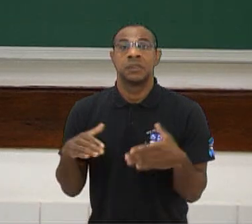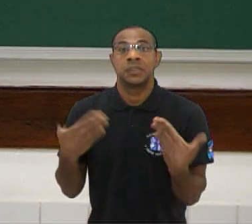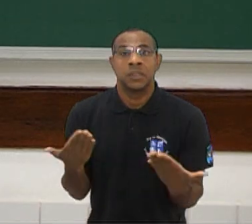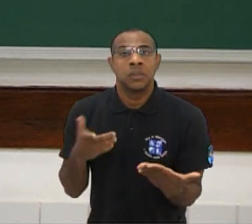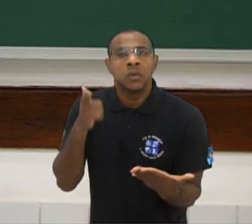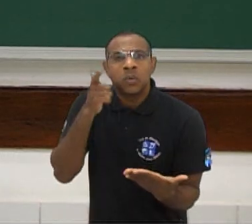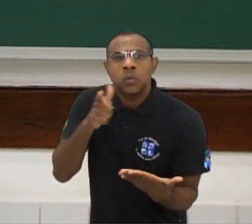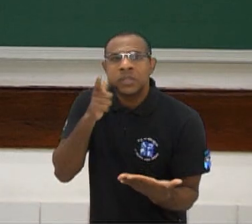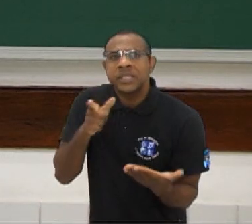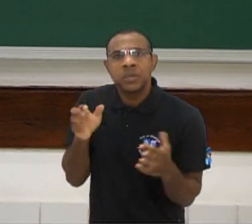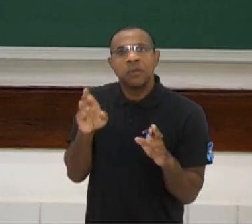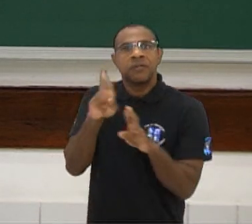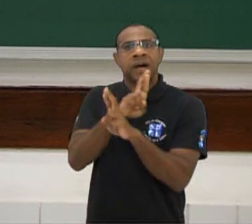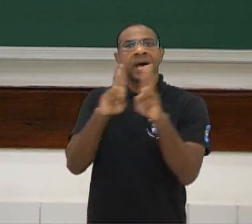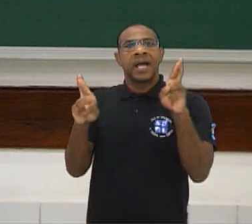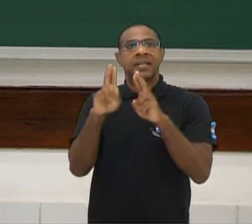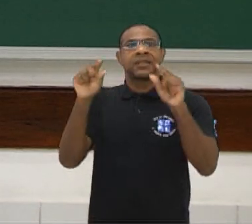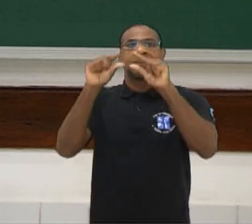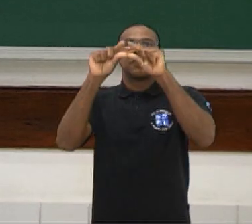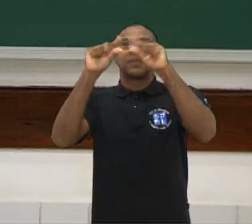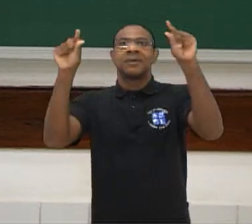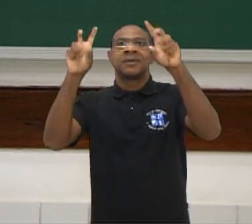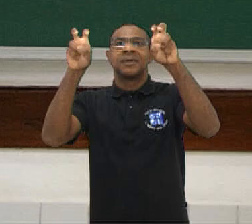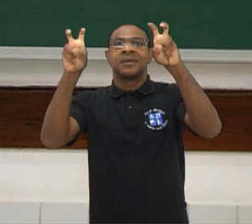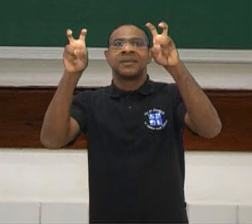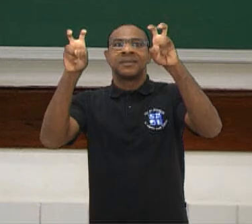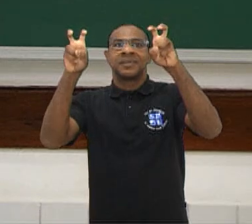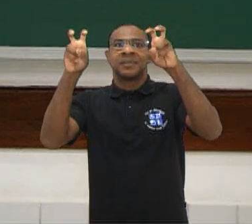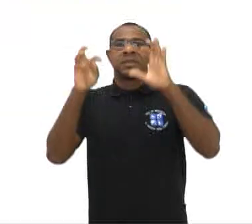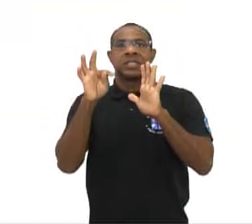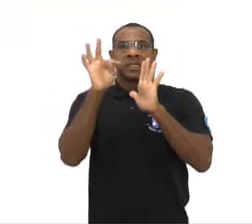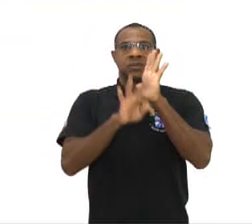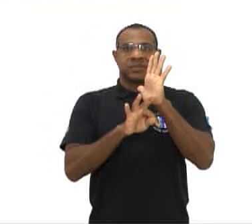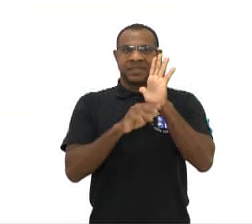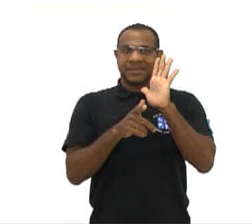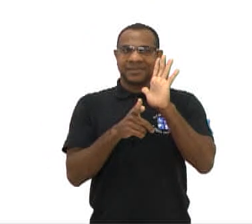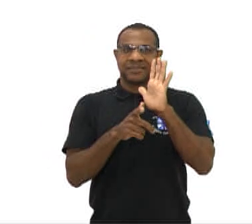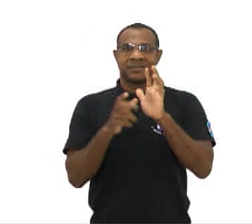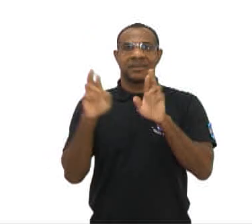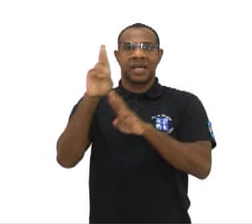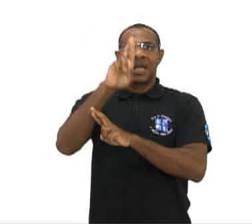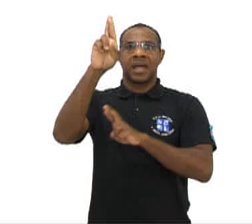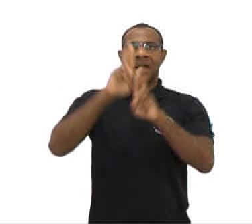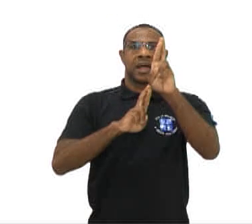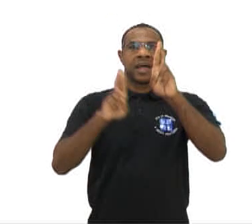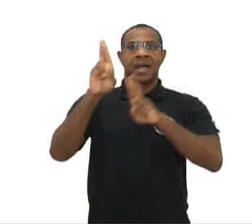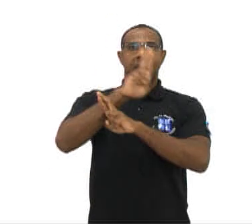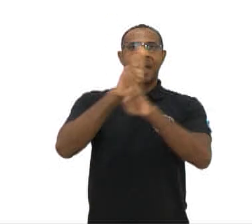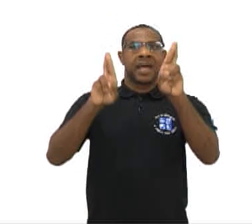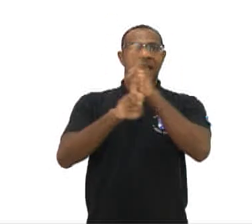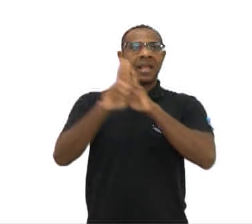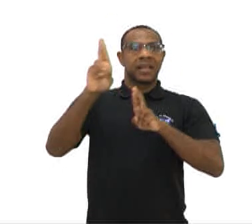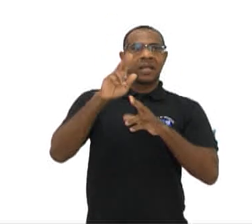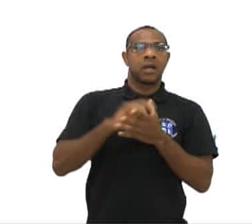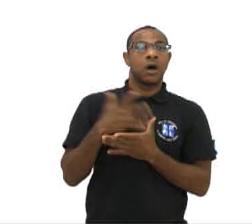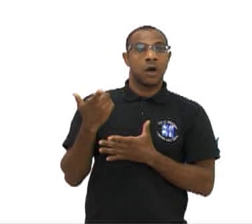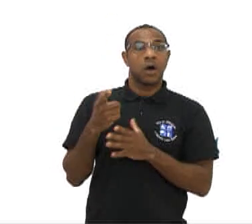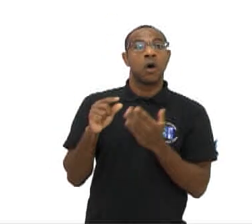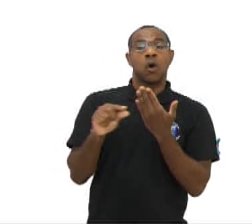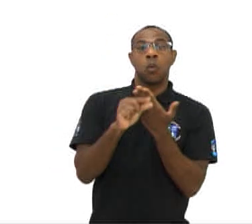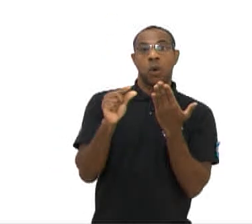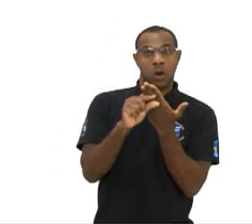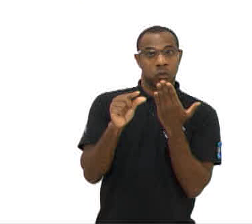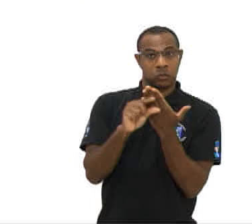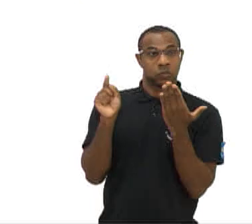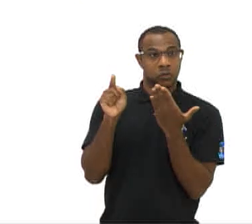Então, conseguiram relacionar aí o título com o texto? Coloquei para vocês como resposta que, de acordo com o autor, as